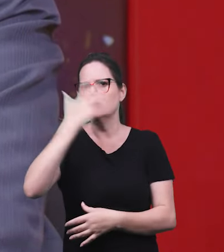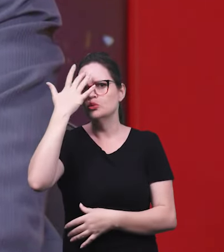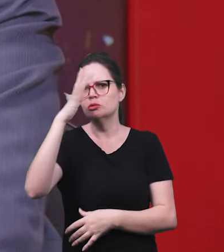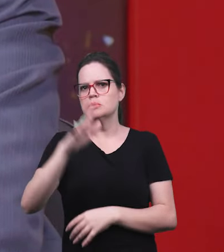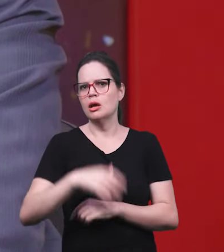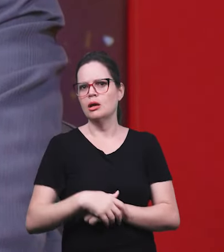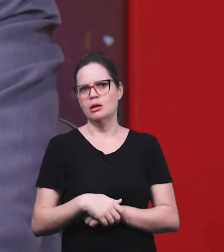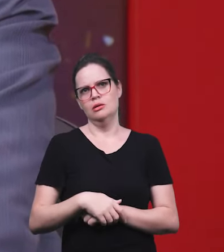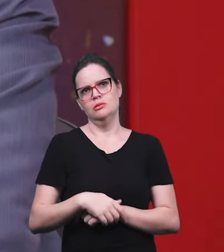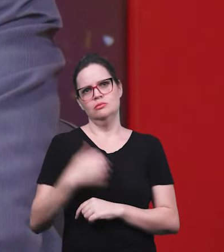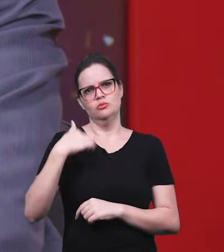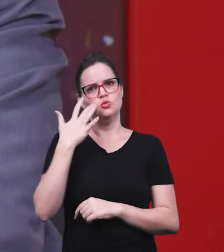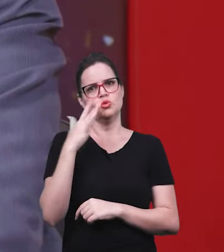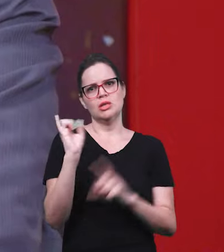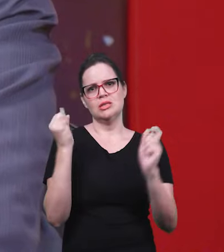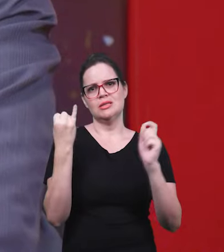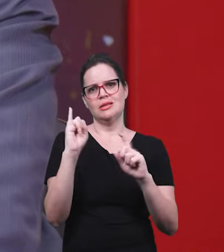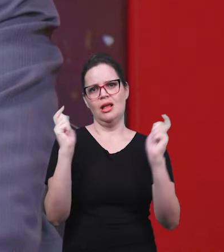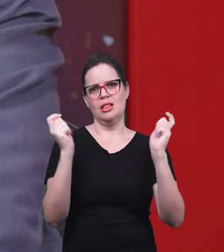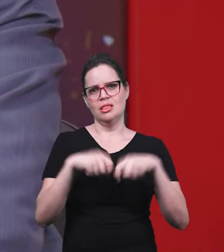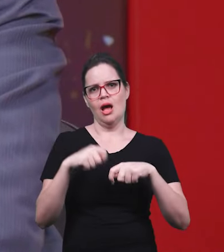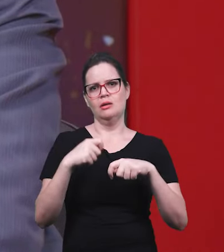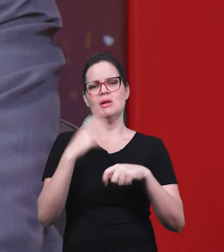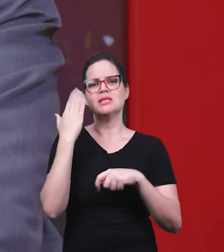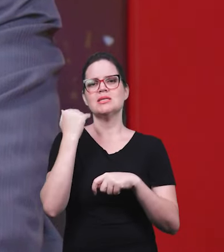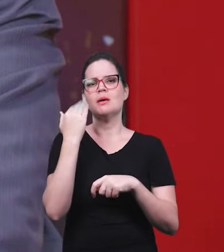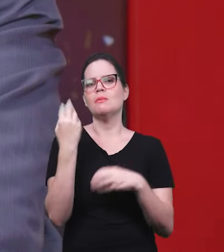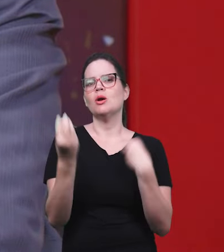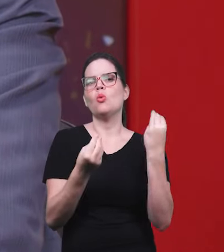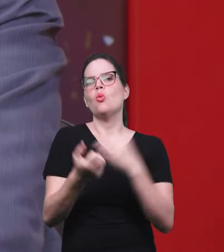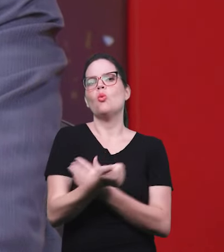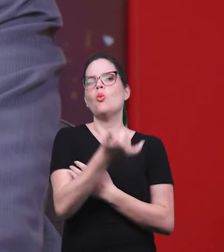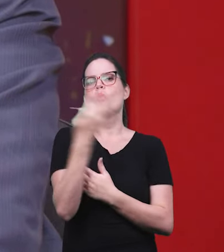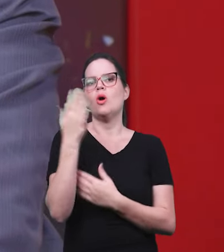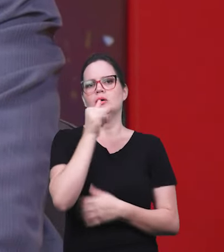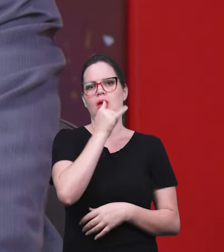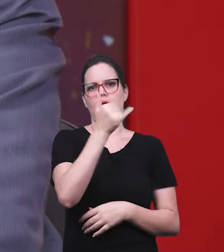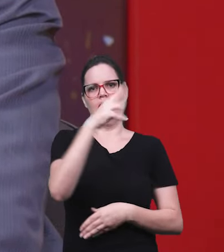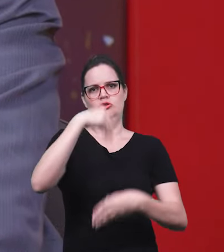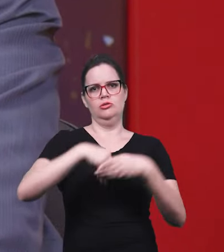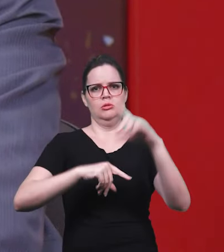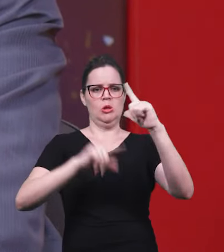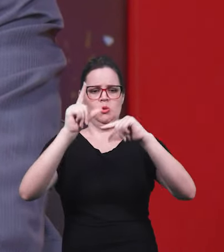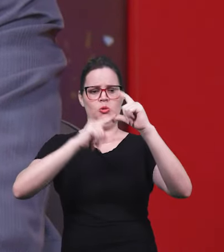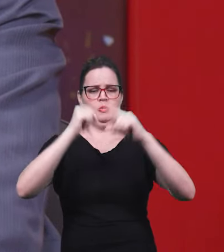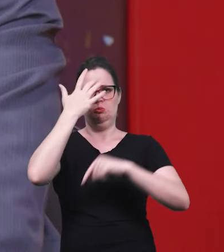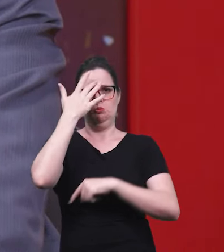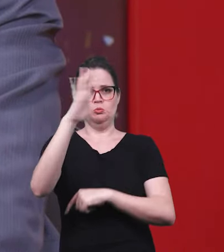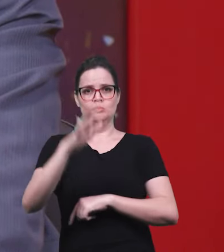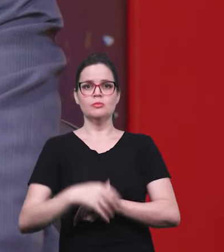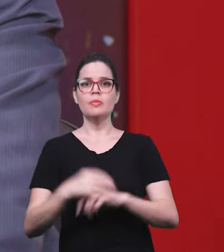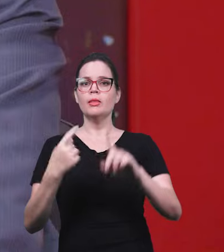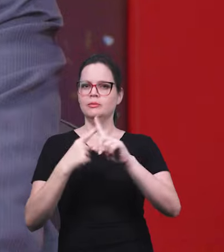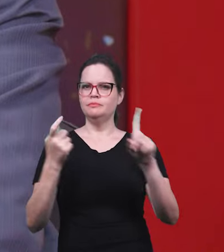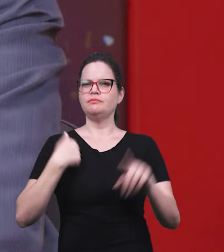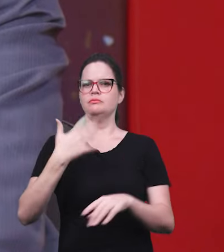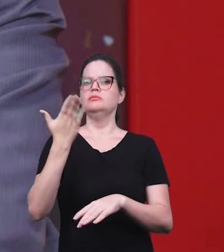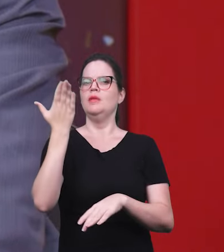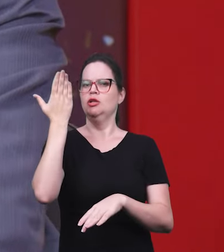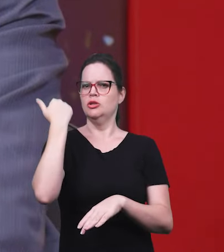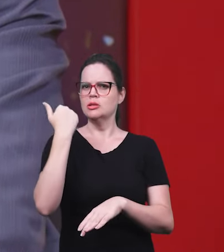possível exatamente medir uma quantidade de energia que ela emite. Mas a gente observa nesse texto que a quantidade